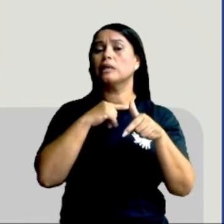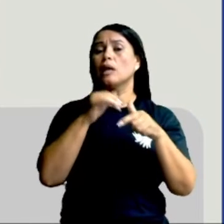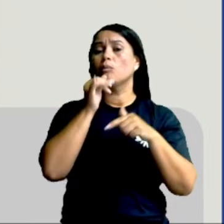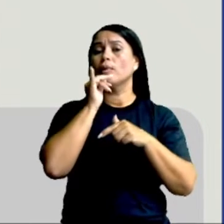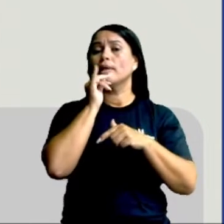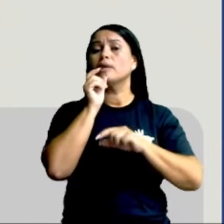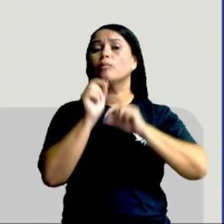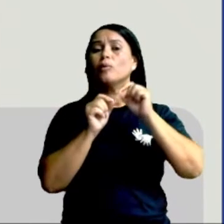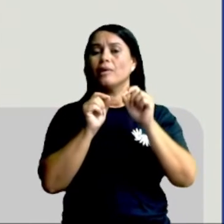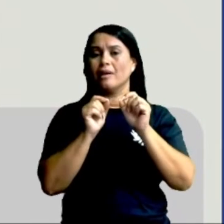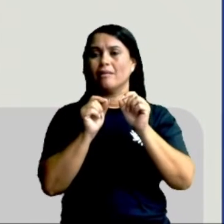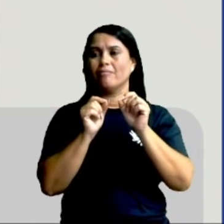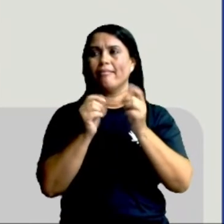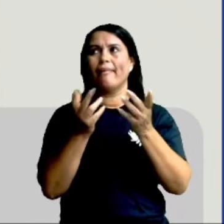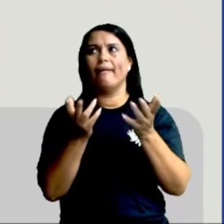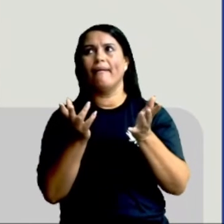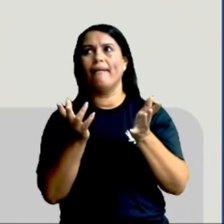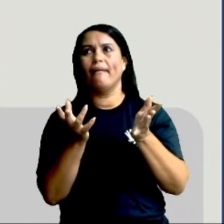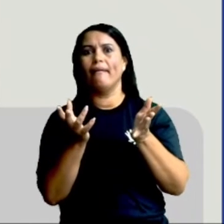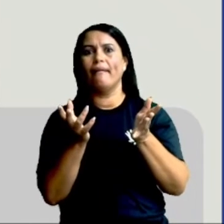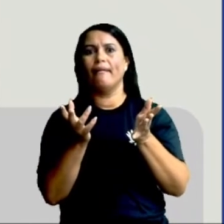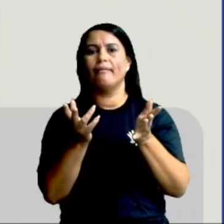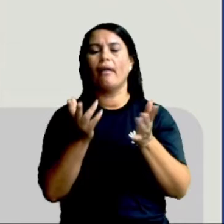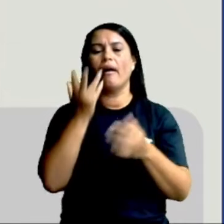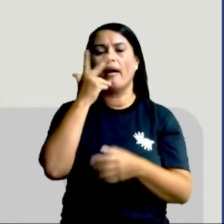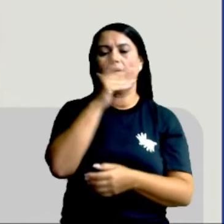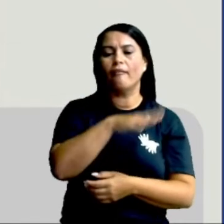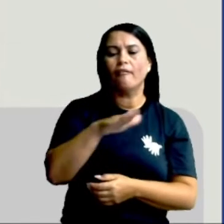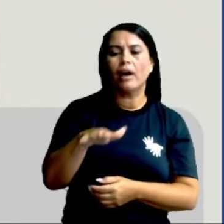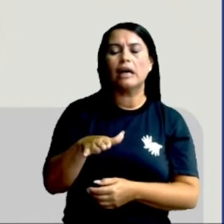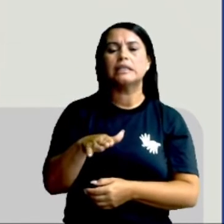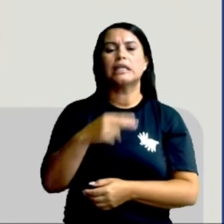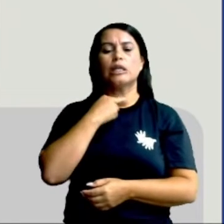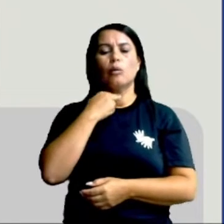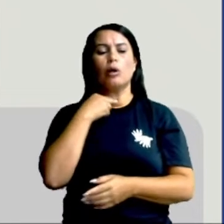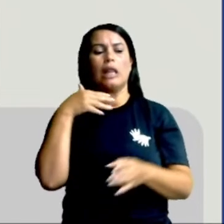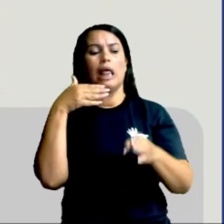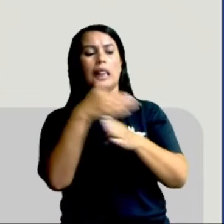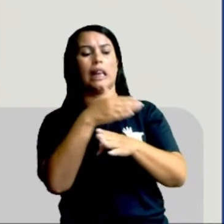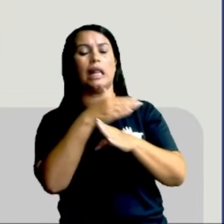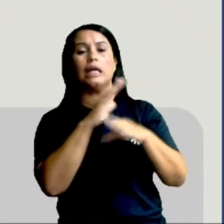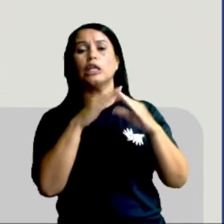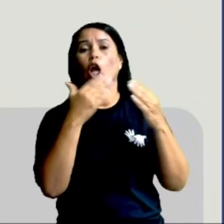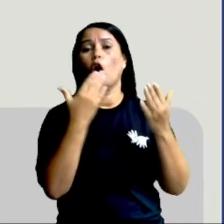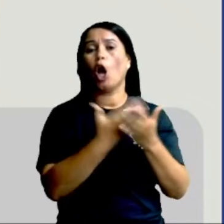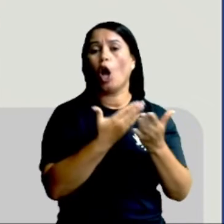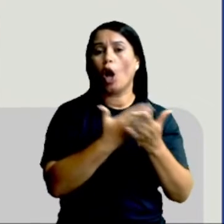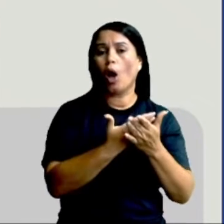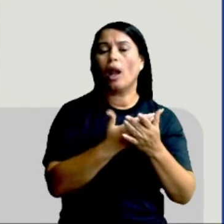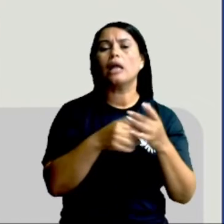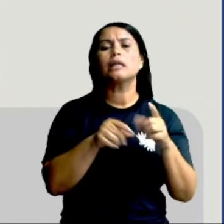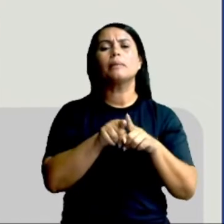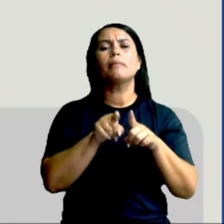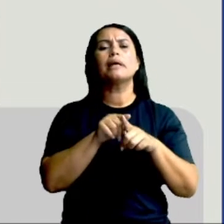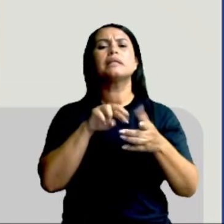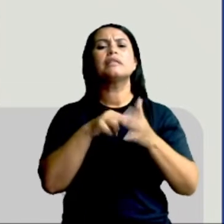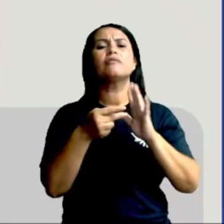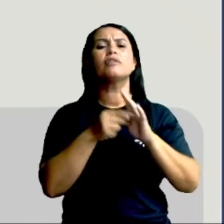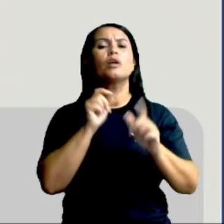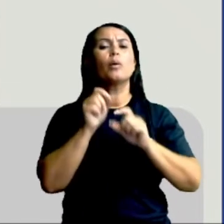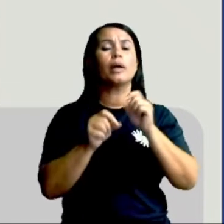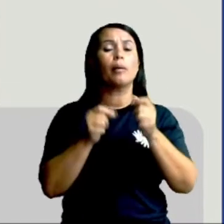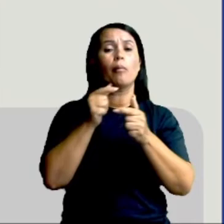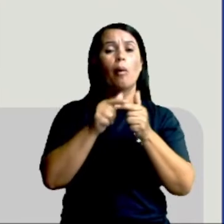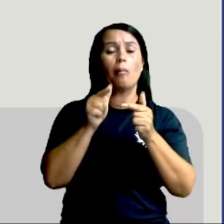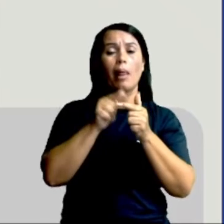da infância, interfere na capacidade de frequentar a escola regularmente e é considerado